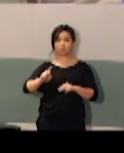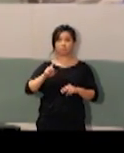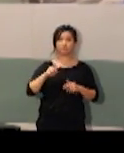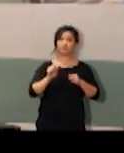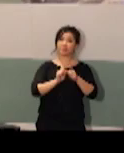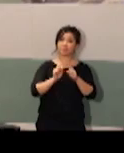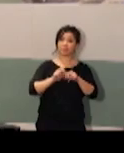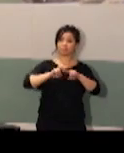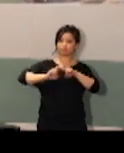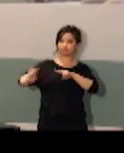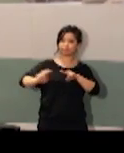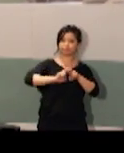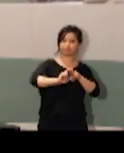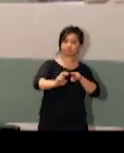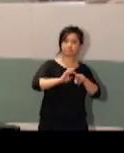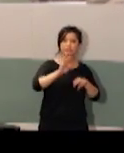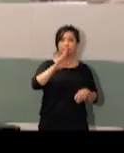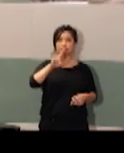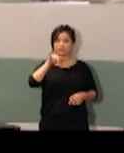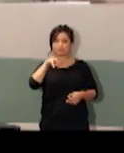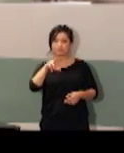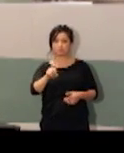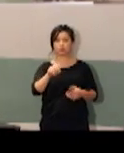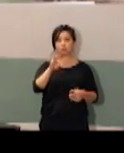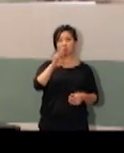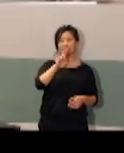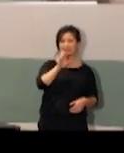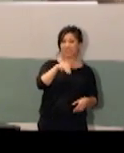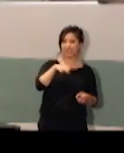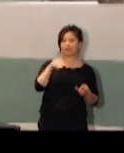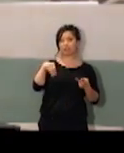que estrutura o crescimento urbano da cidade.